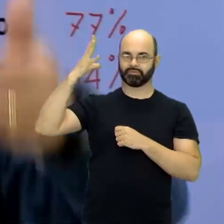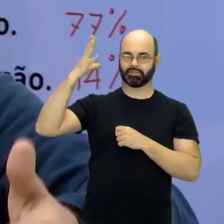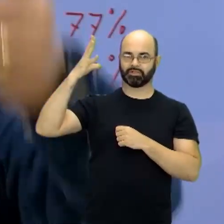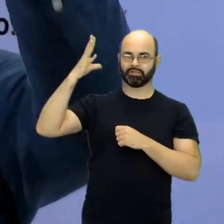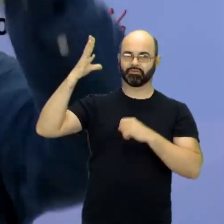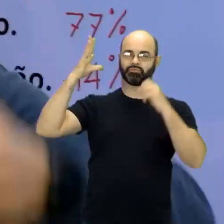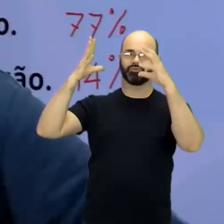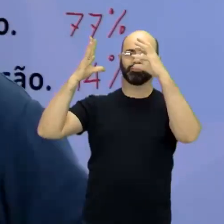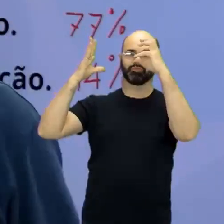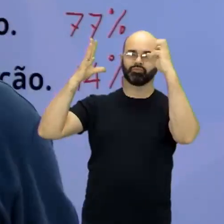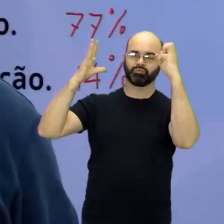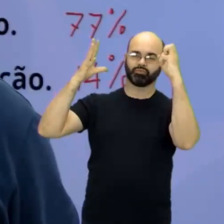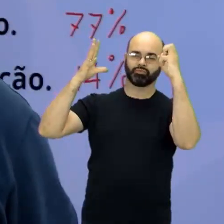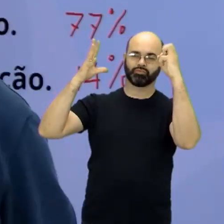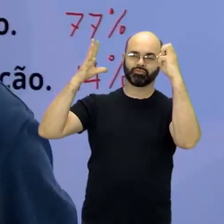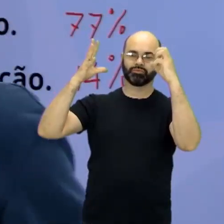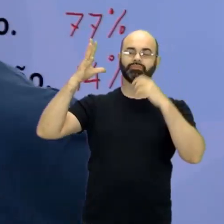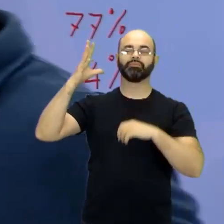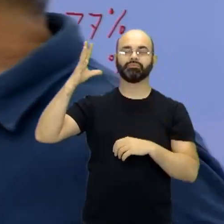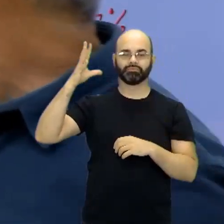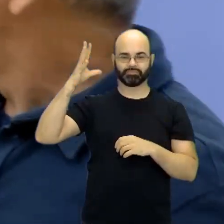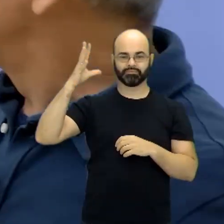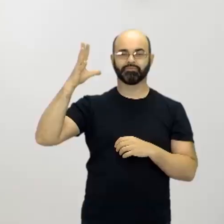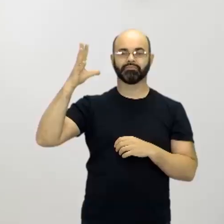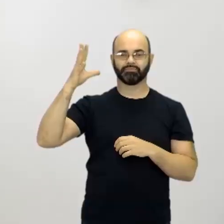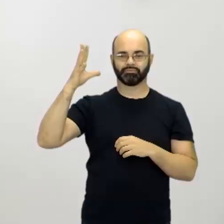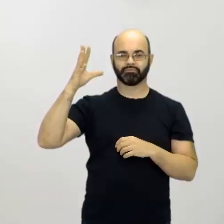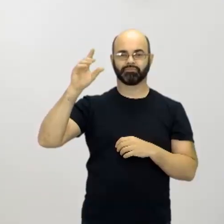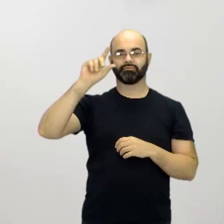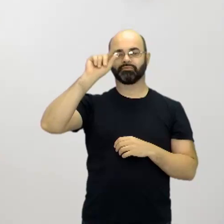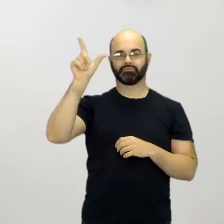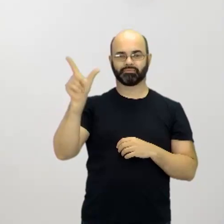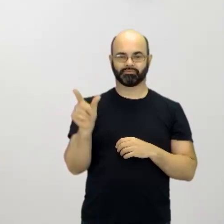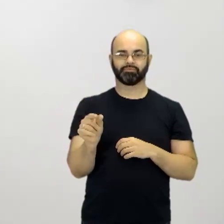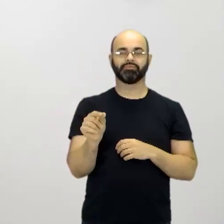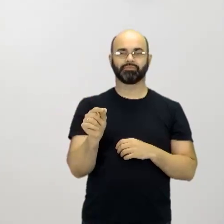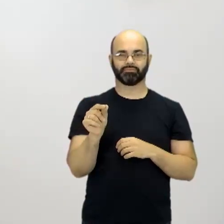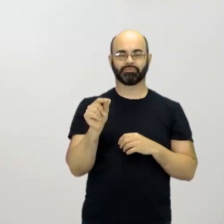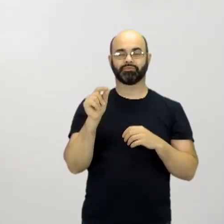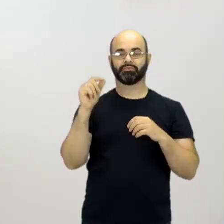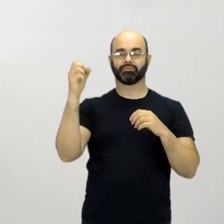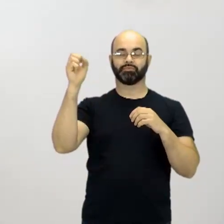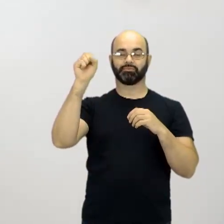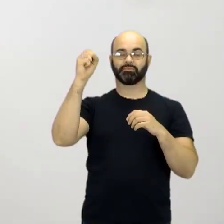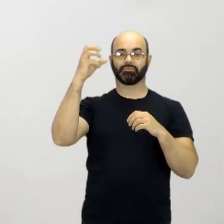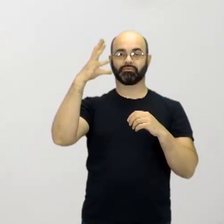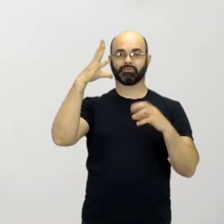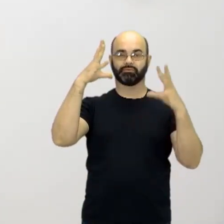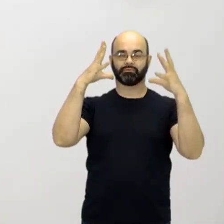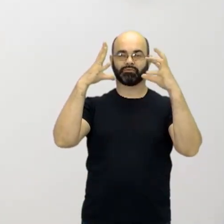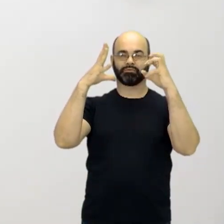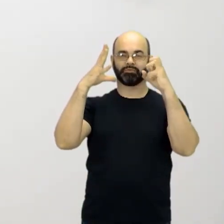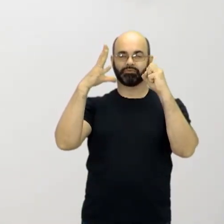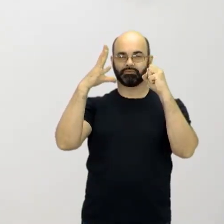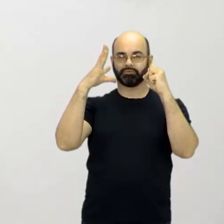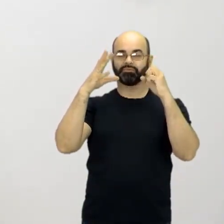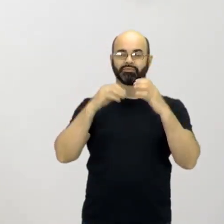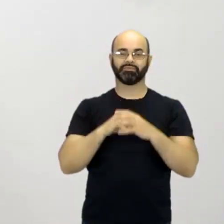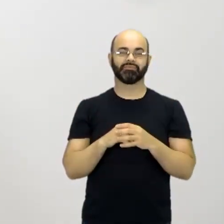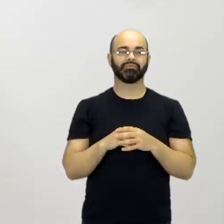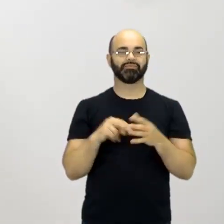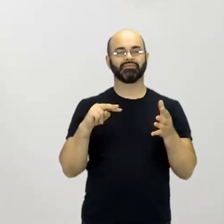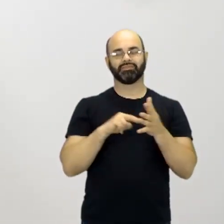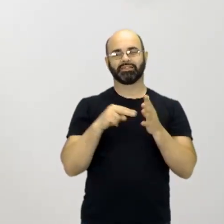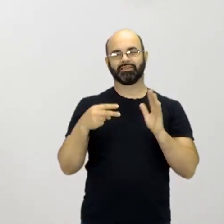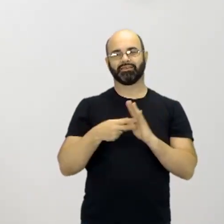e noite desse lado e as fases da lua as fases da lua não são nada mais nada menos do que o